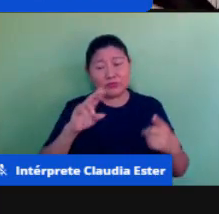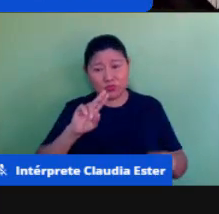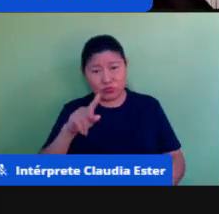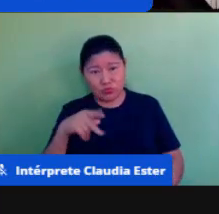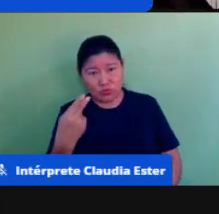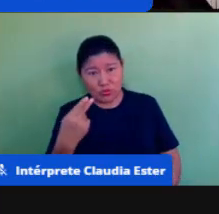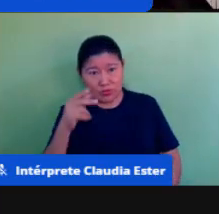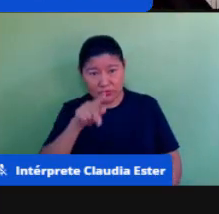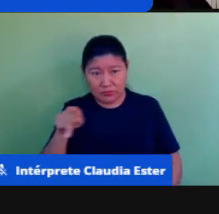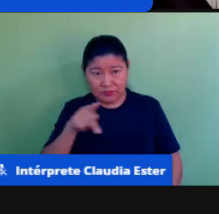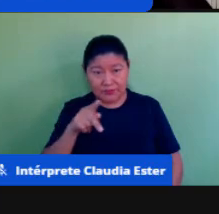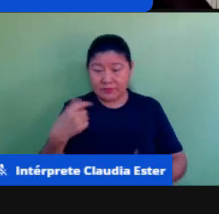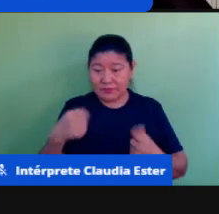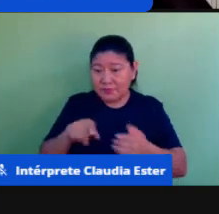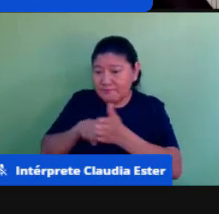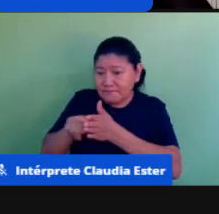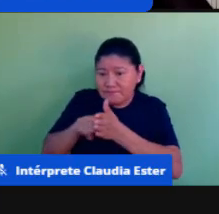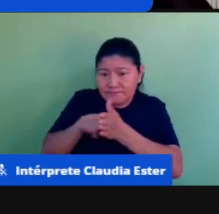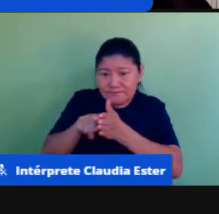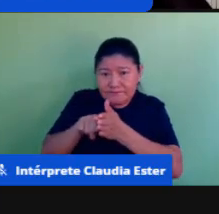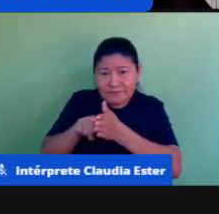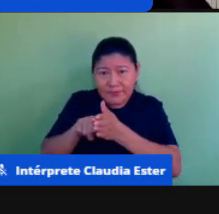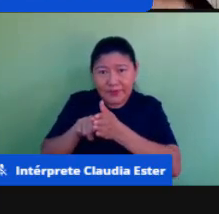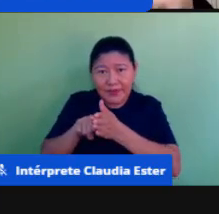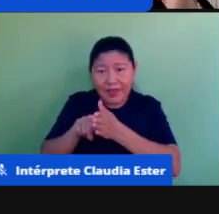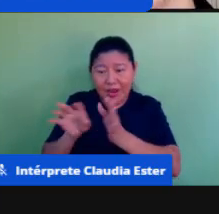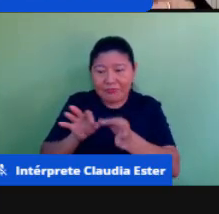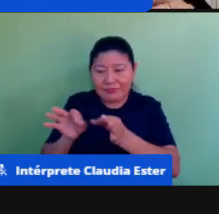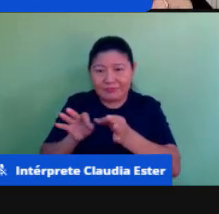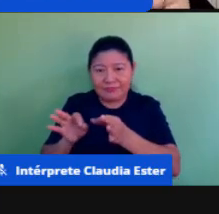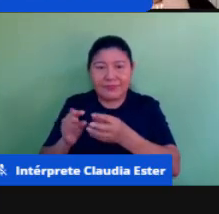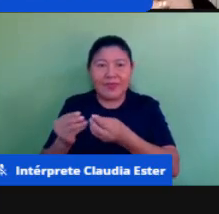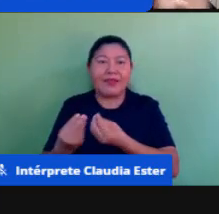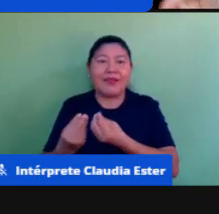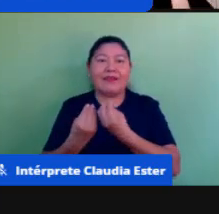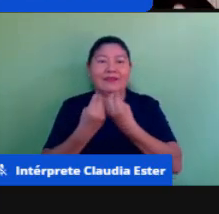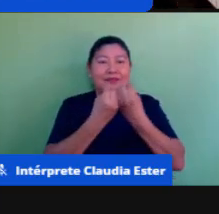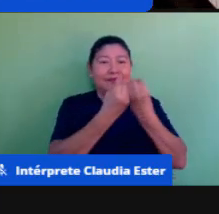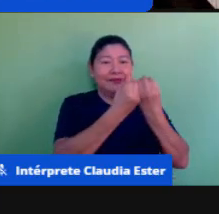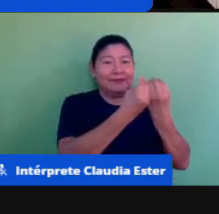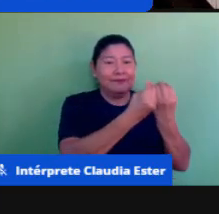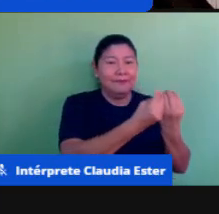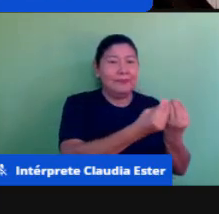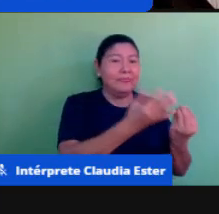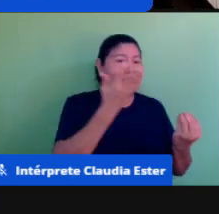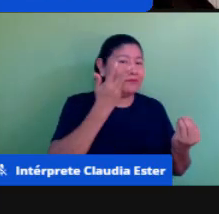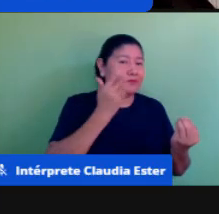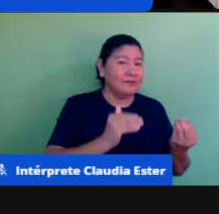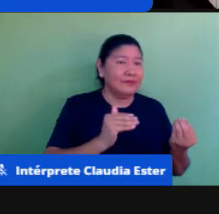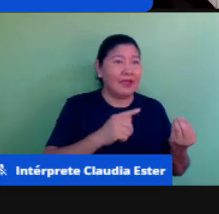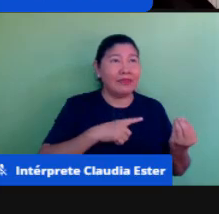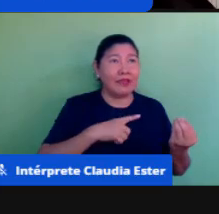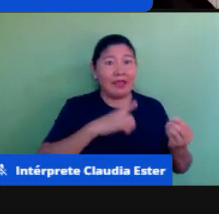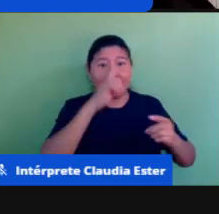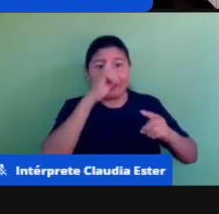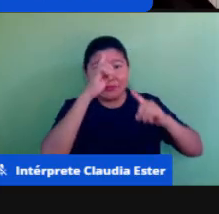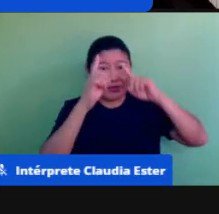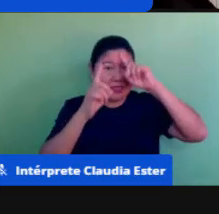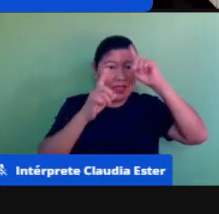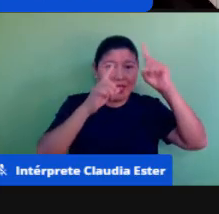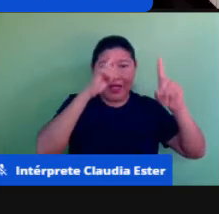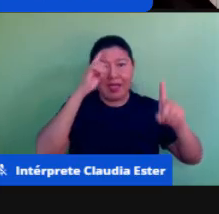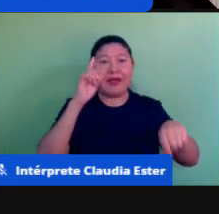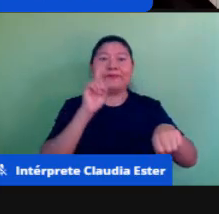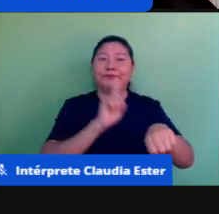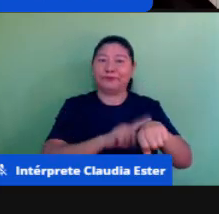atentos, ir em busca, né? Ter um pouquinho de criatividade. É um